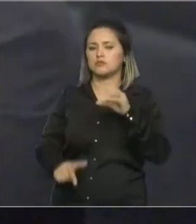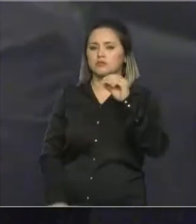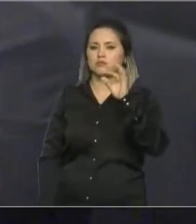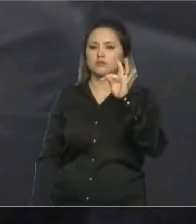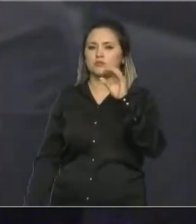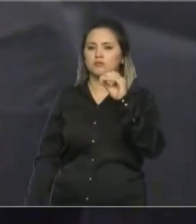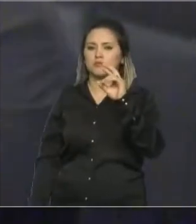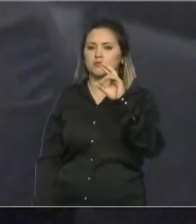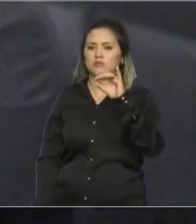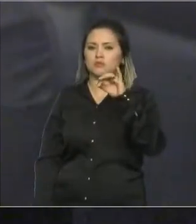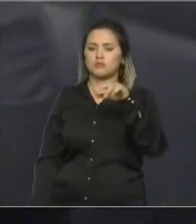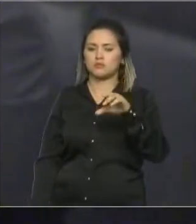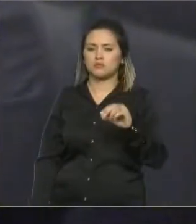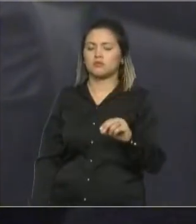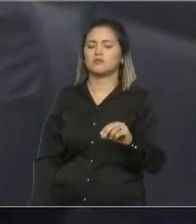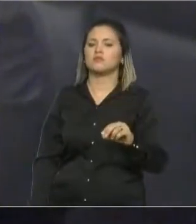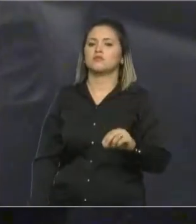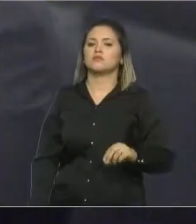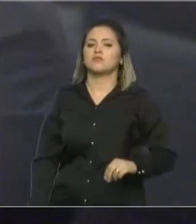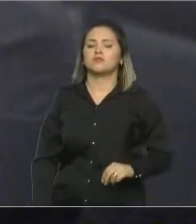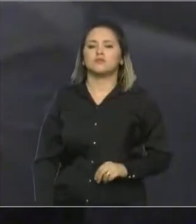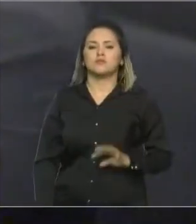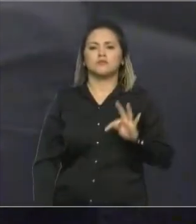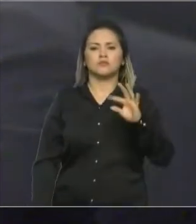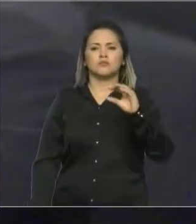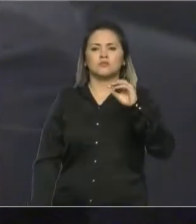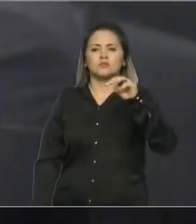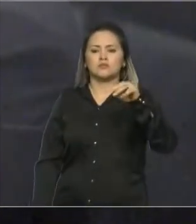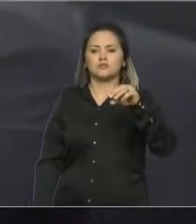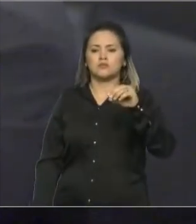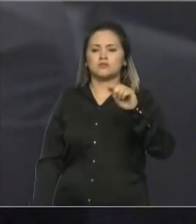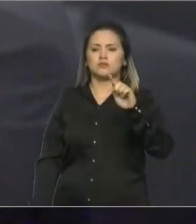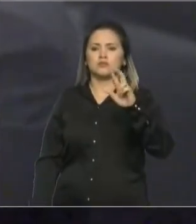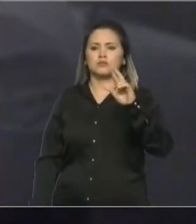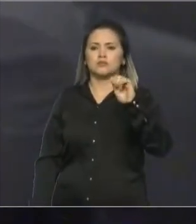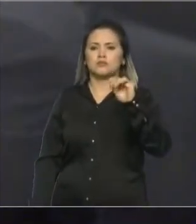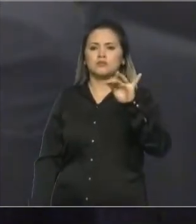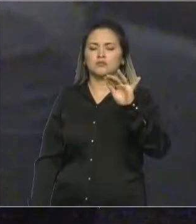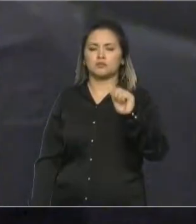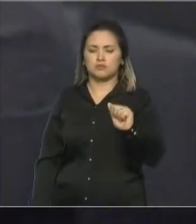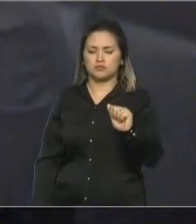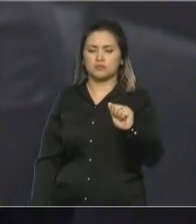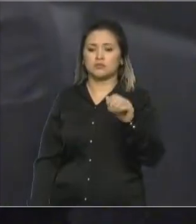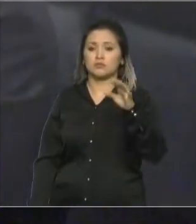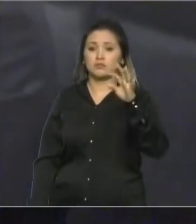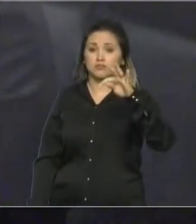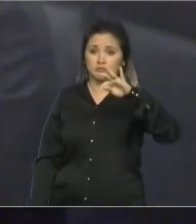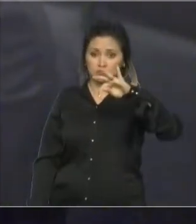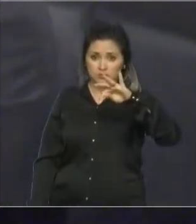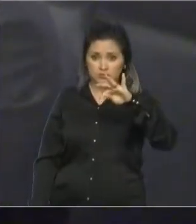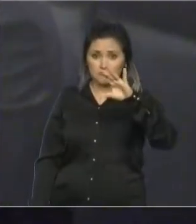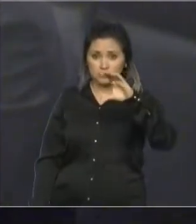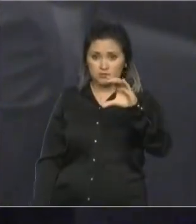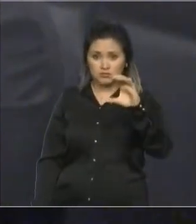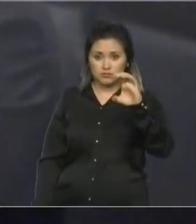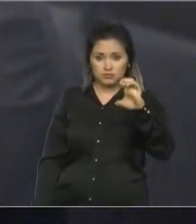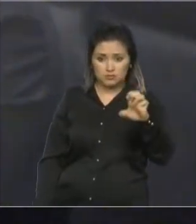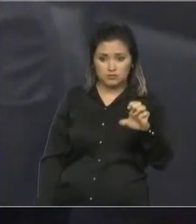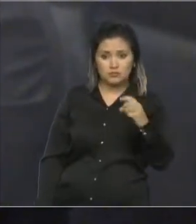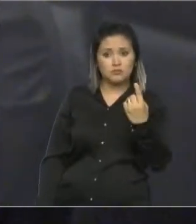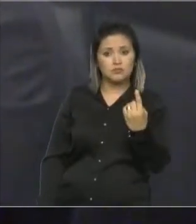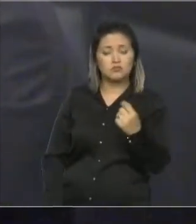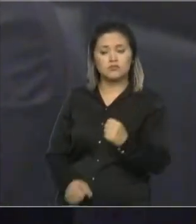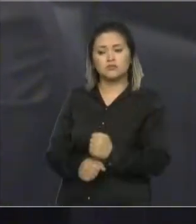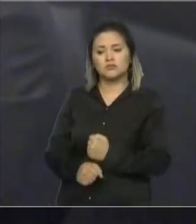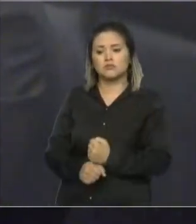outras melhorias. Aumentamos o número de tomografia. O Tribunal de Contas do Estado passou um ano dentro do